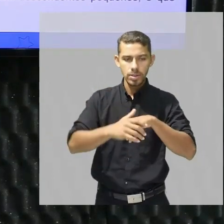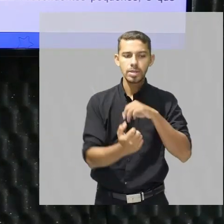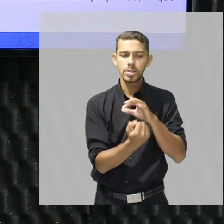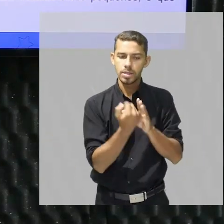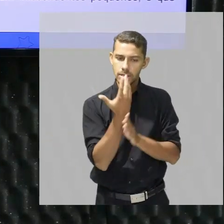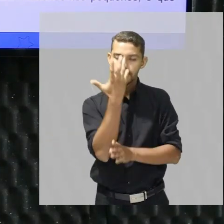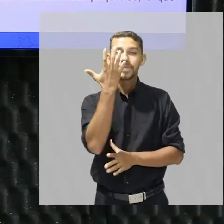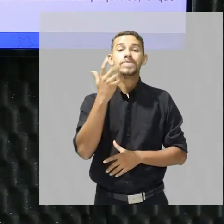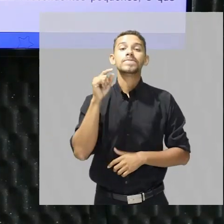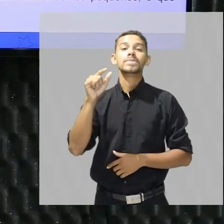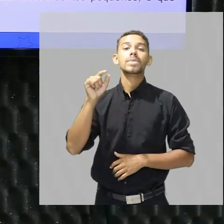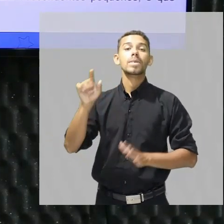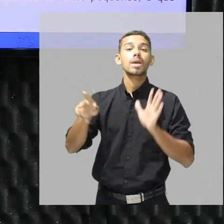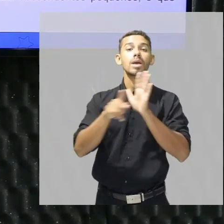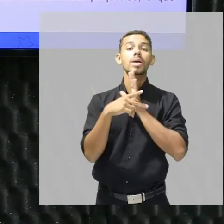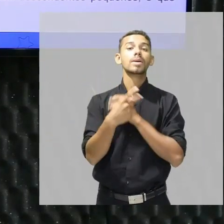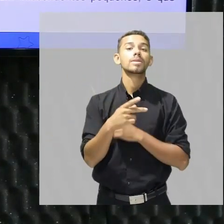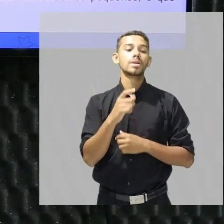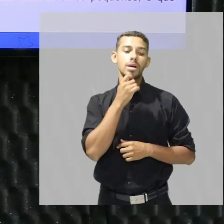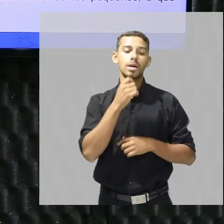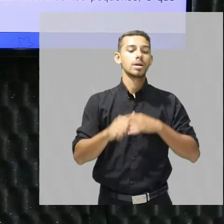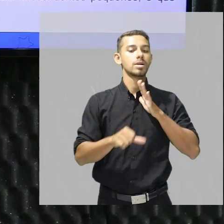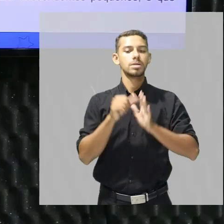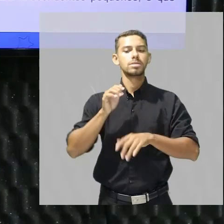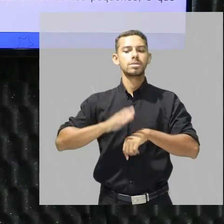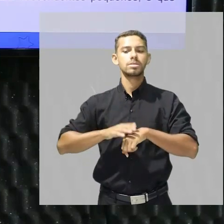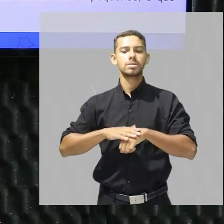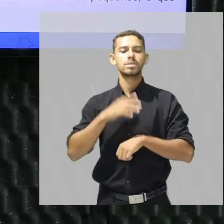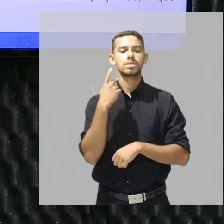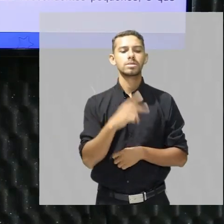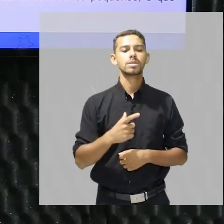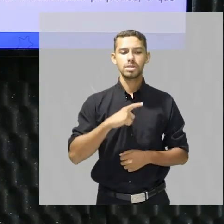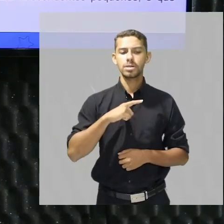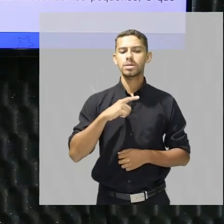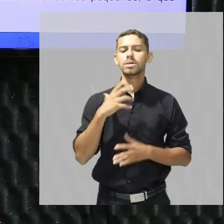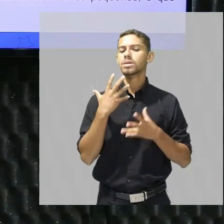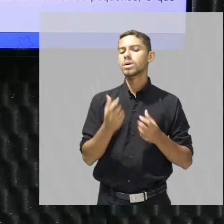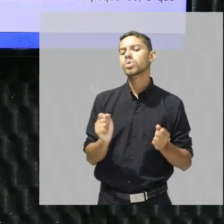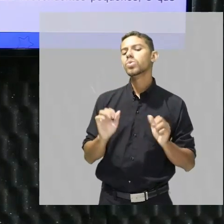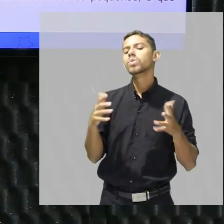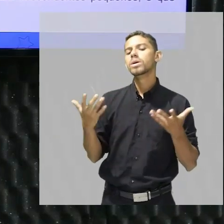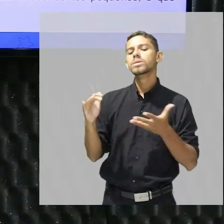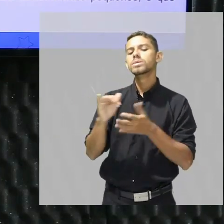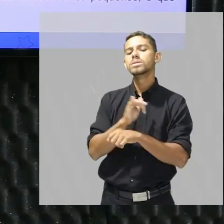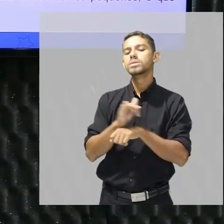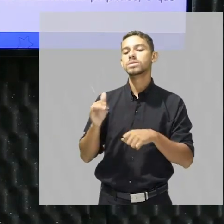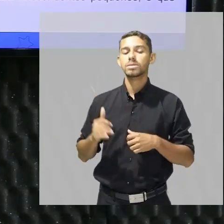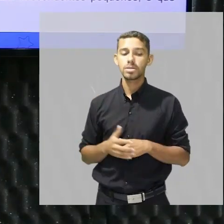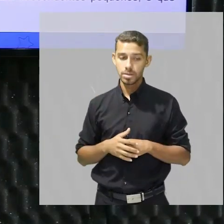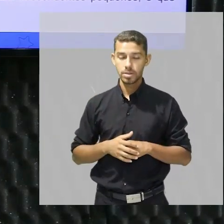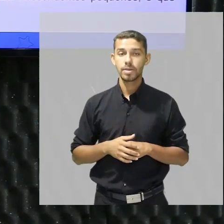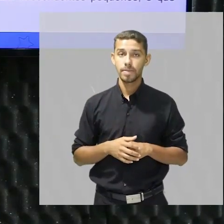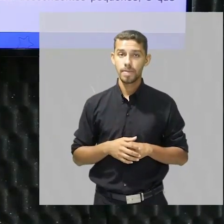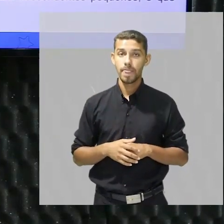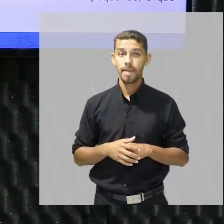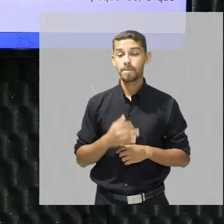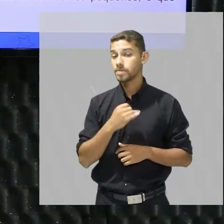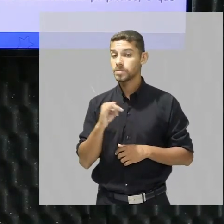reintroduzidas, primeiramente, as espécies que adotam qual estratégia? Pessoal,